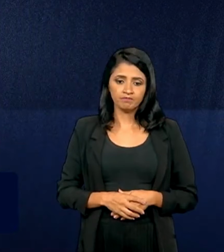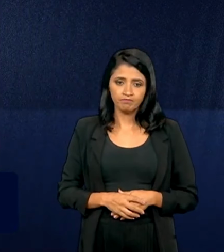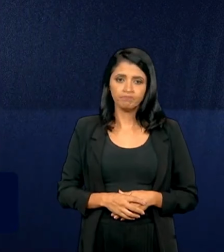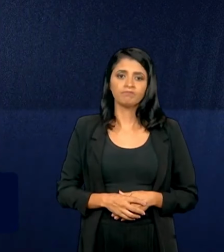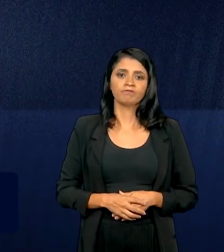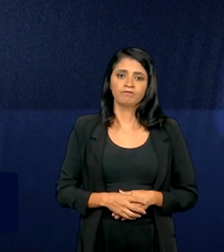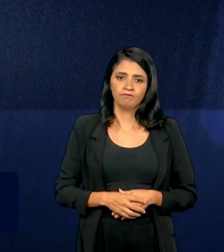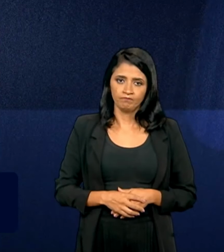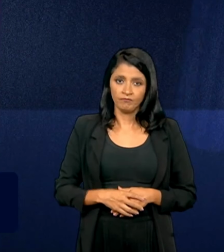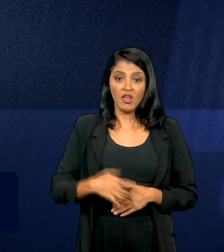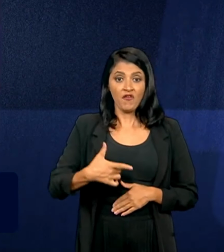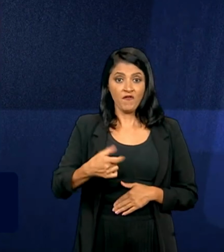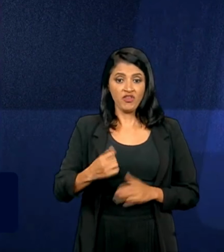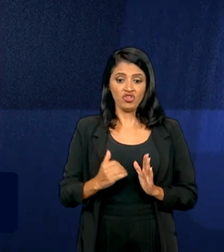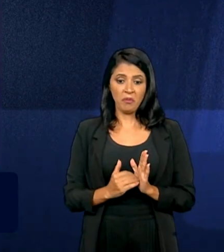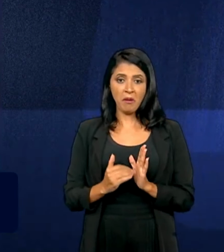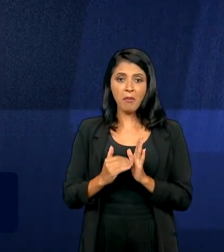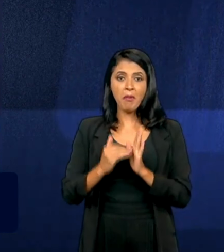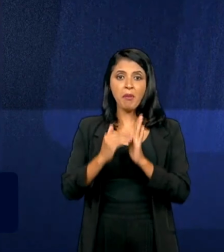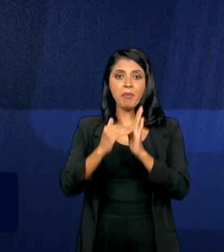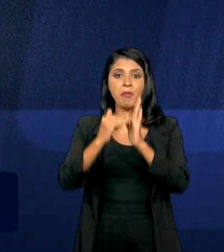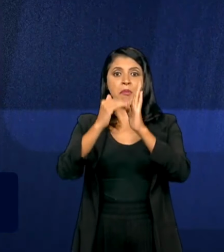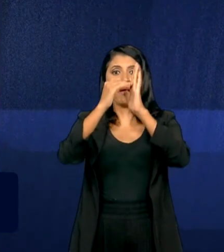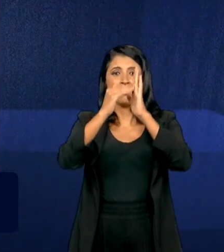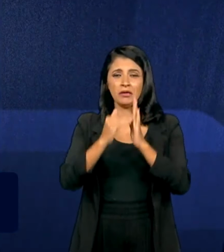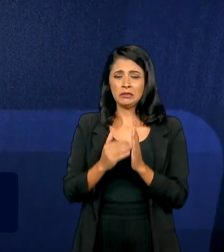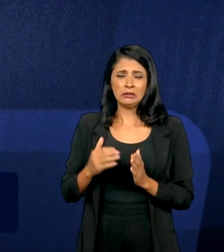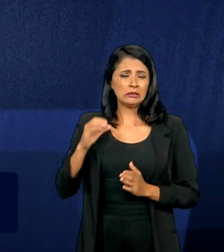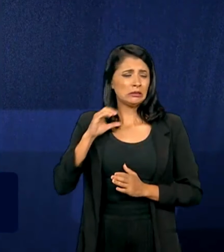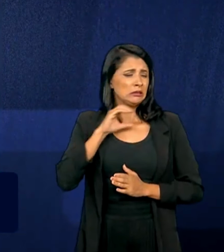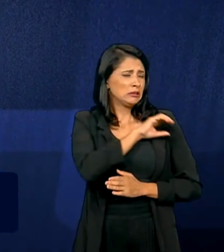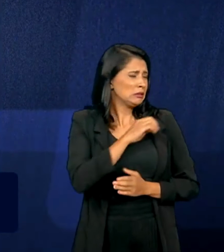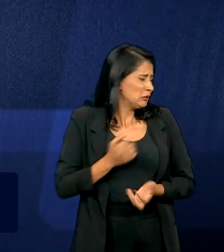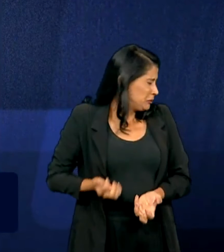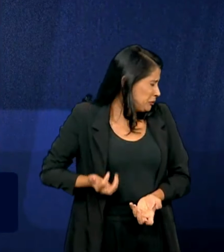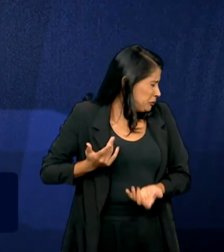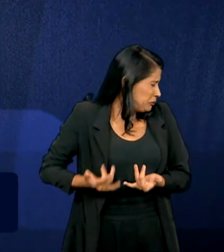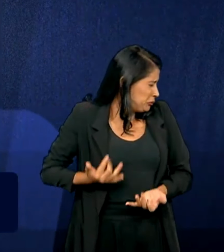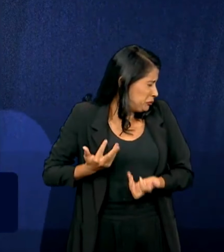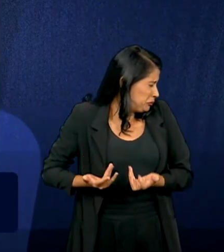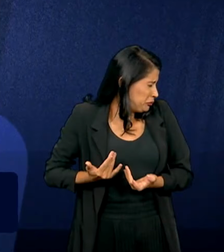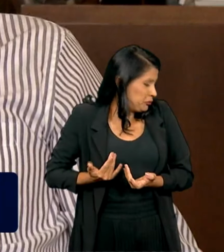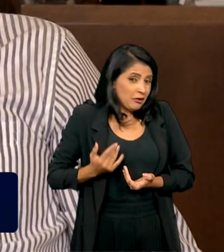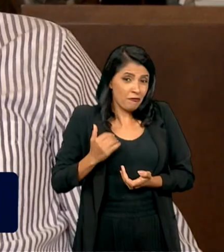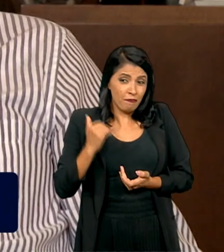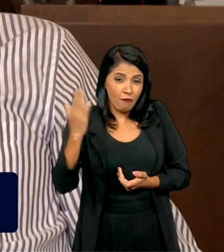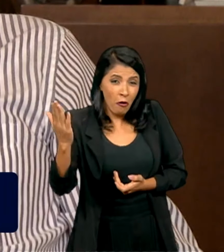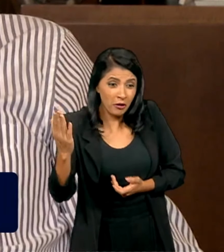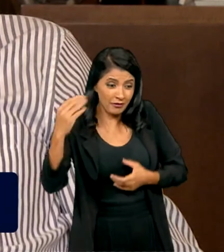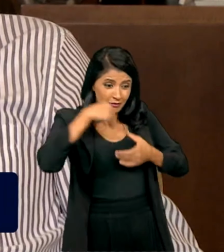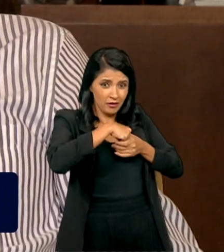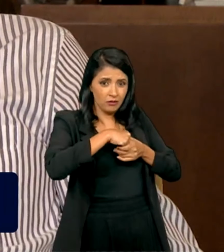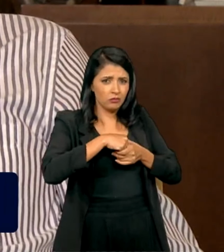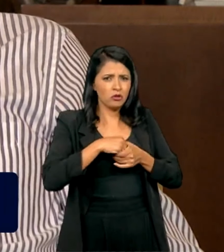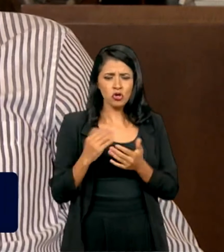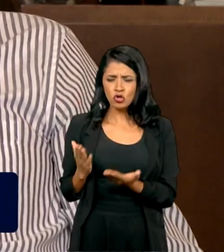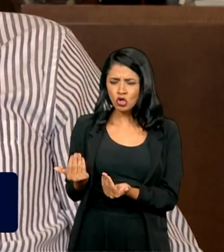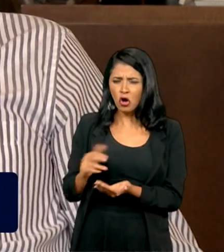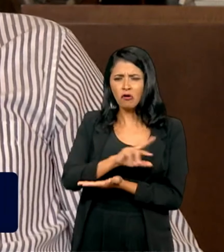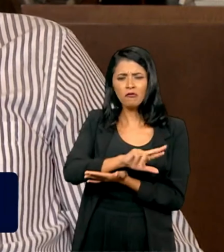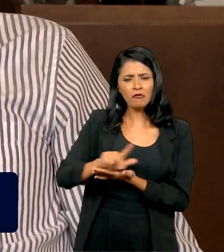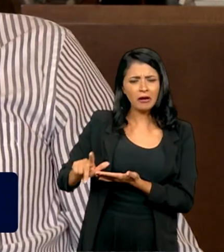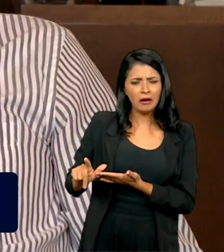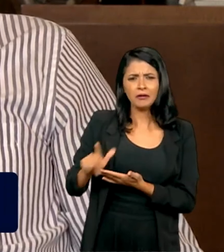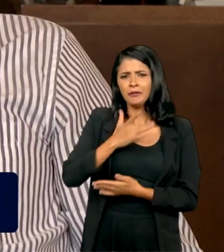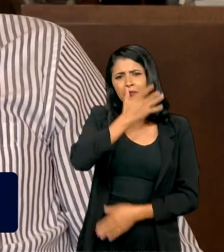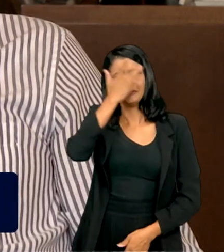20 andares. Aquele calor infernal. Lá fora, imagina lá dentro. Muitos jovens.